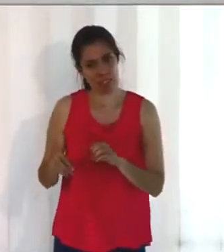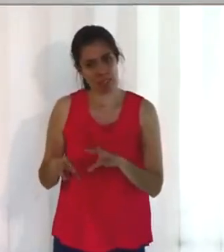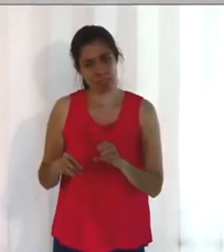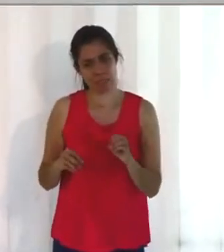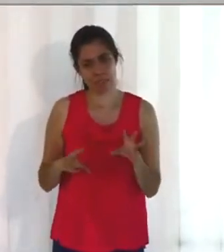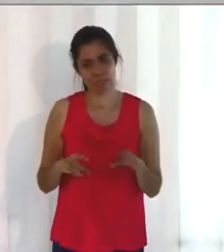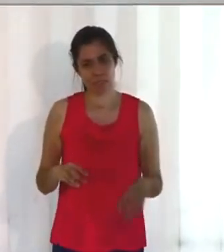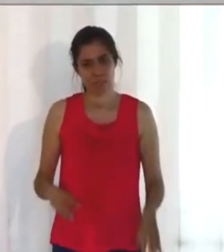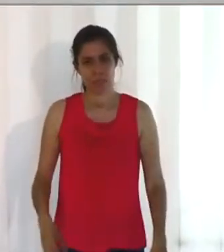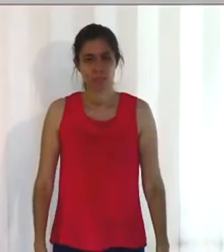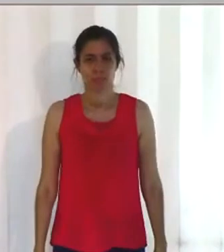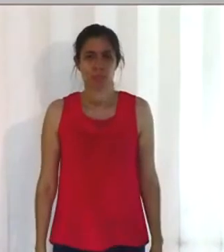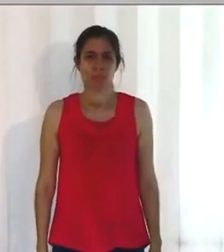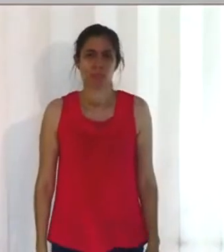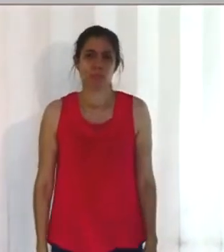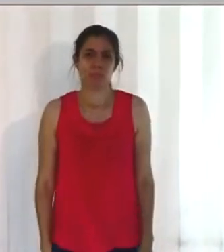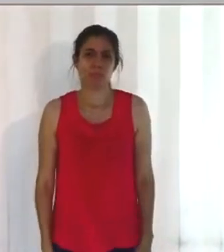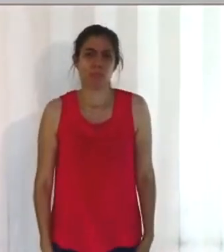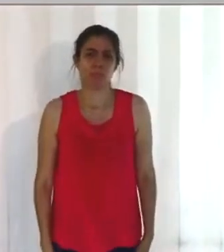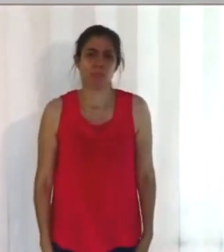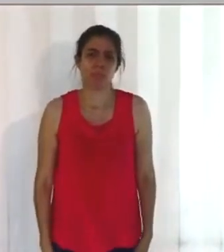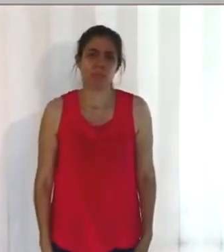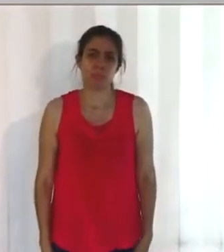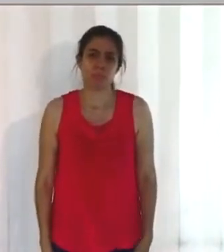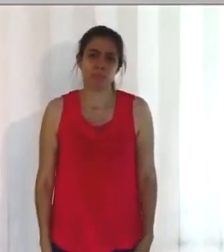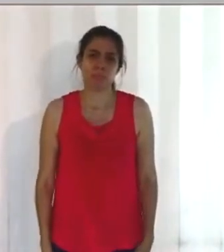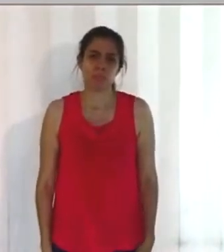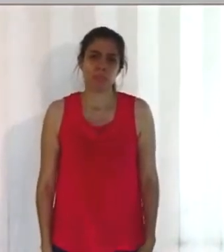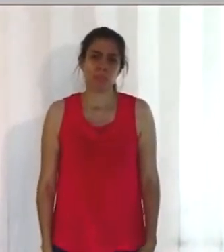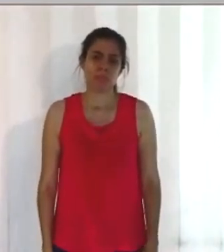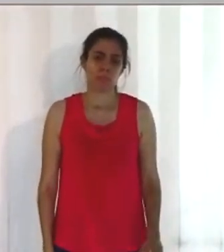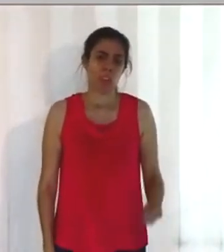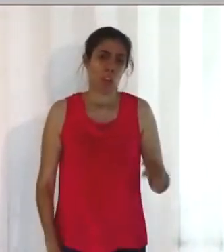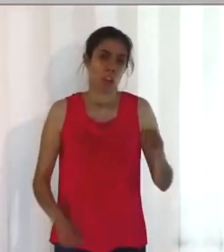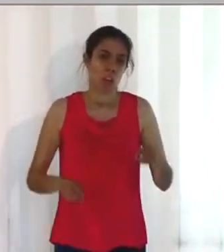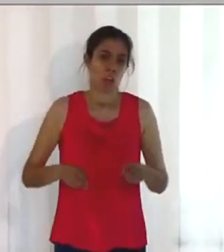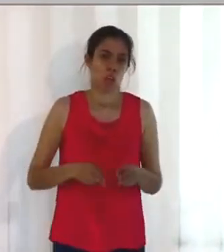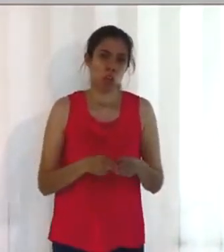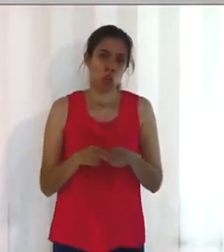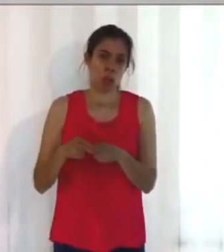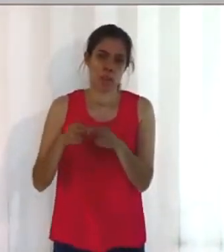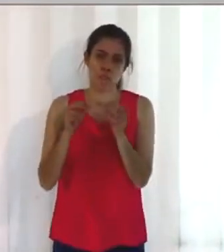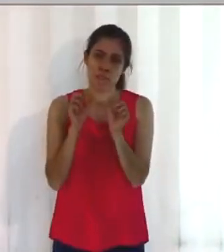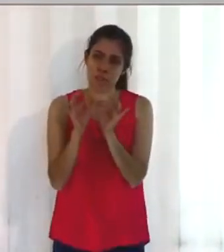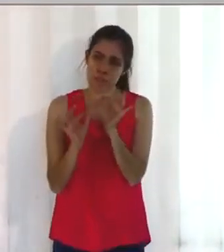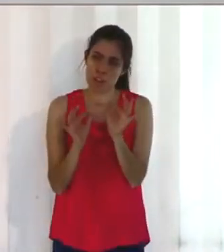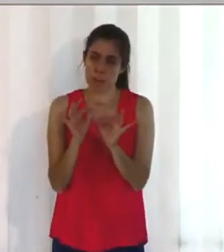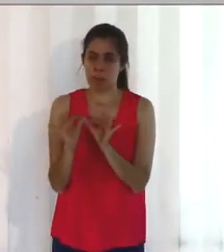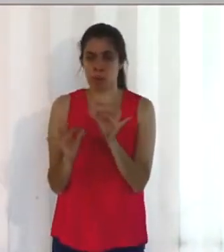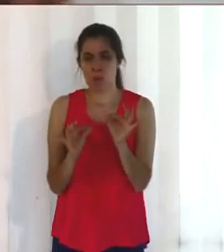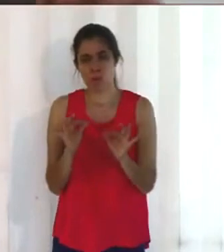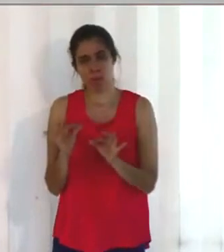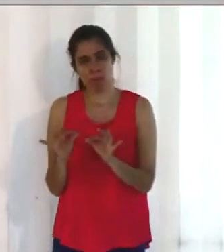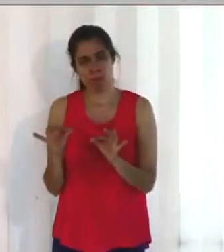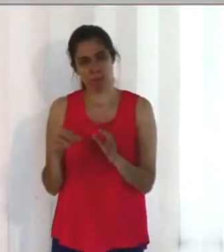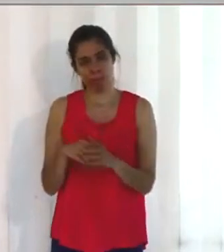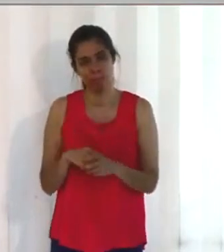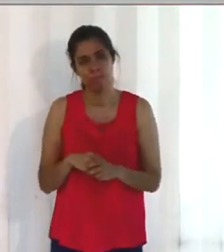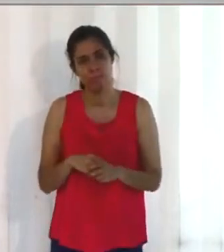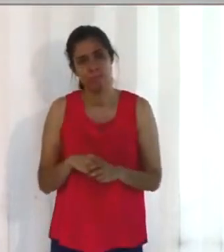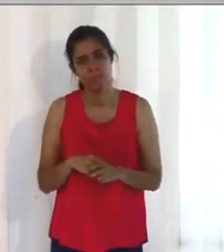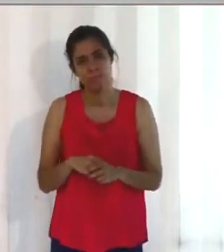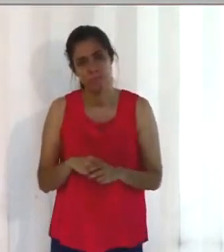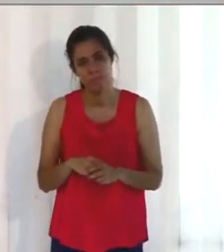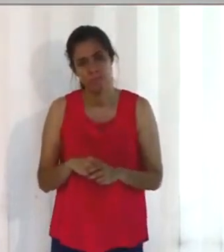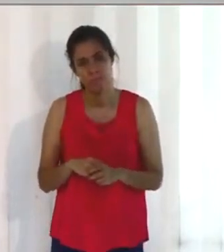Noé ouviu, faz a arca, ele fez. Quando Deus disse, coloca os animais,